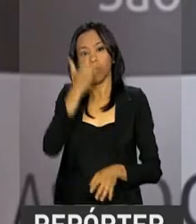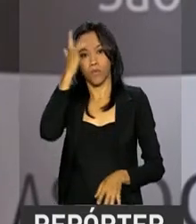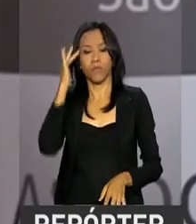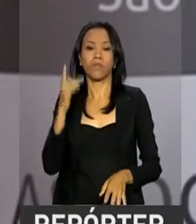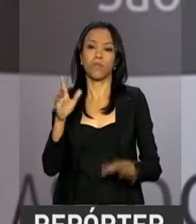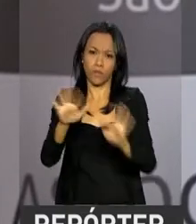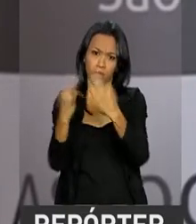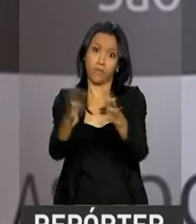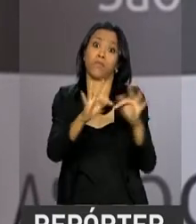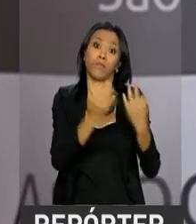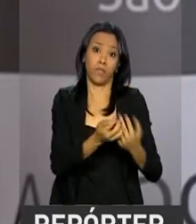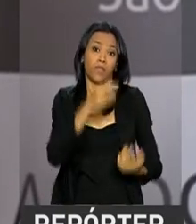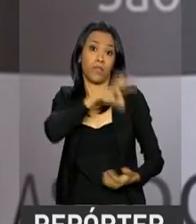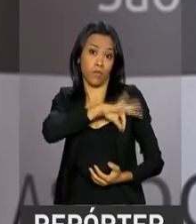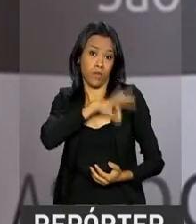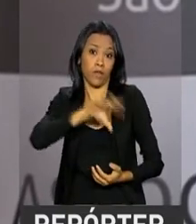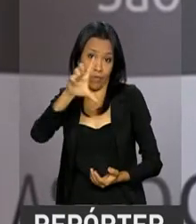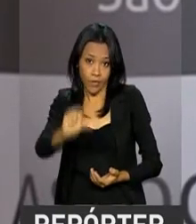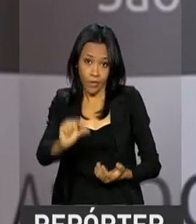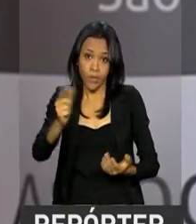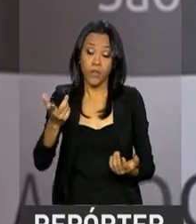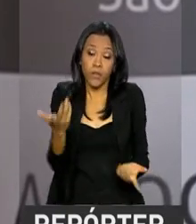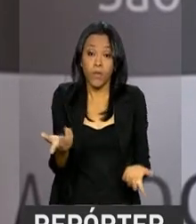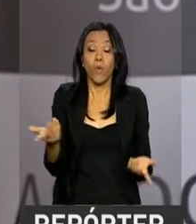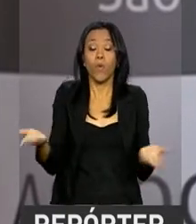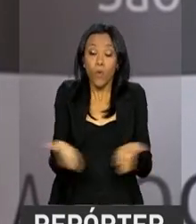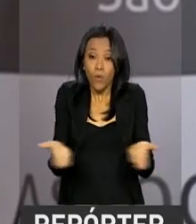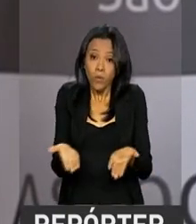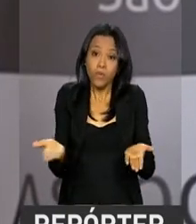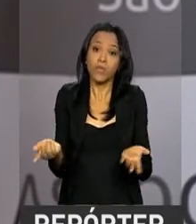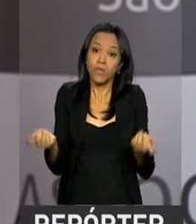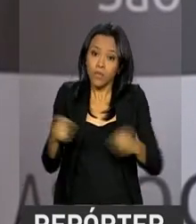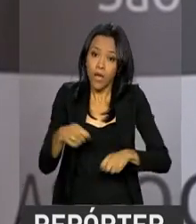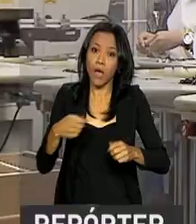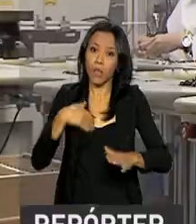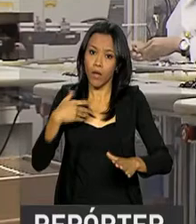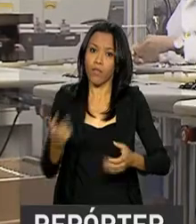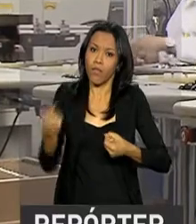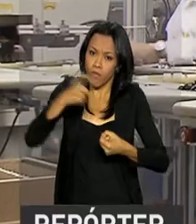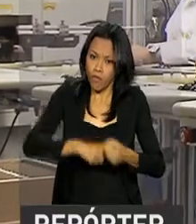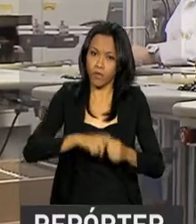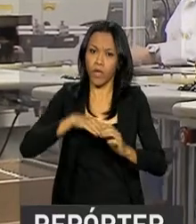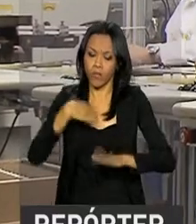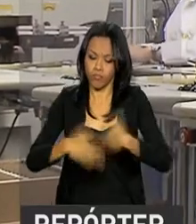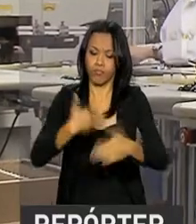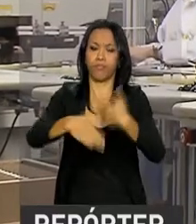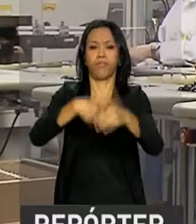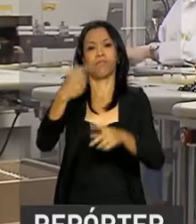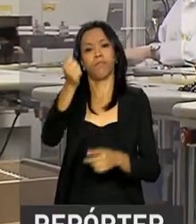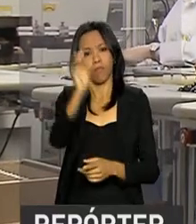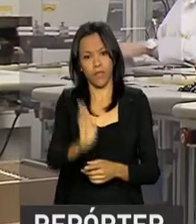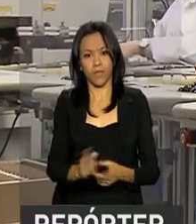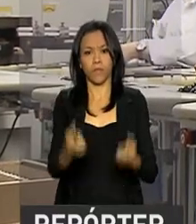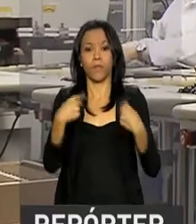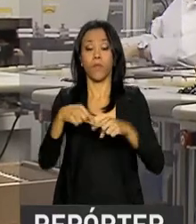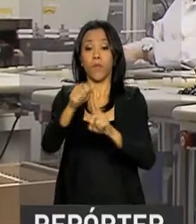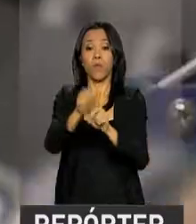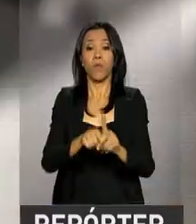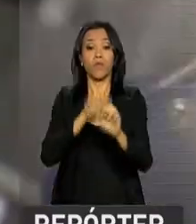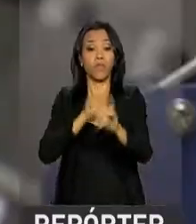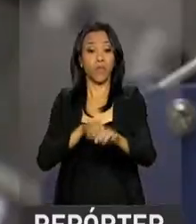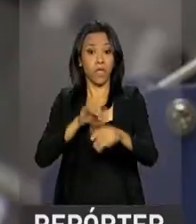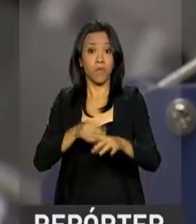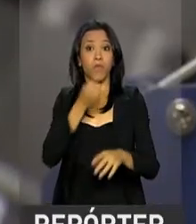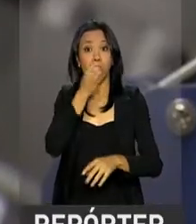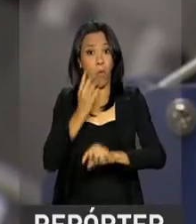nós hoje temos condições para voltar a crescer em setembro a geração de empregos foi positivo em